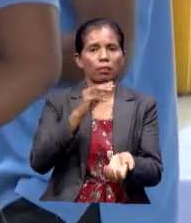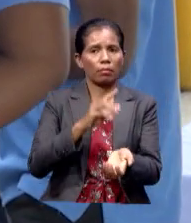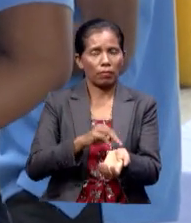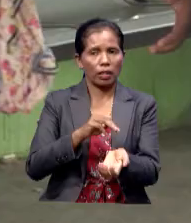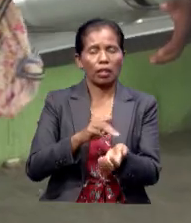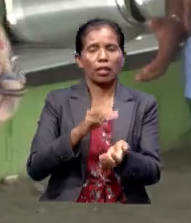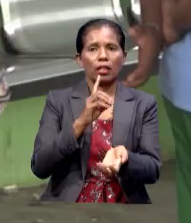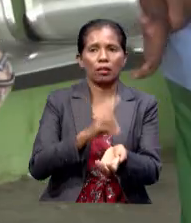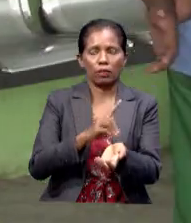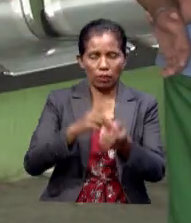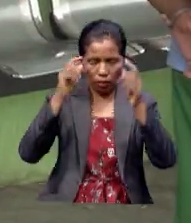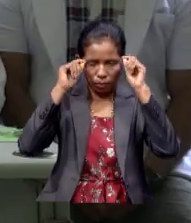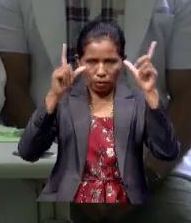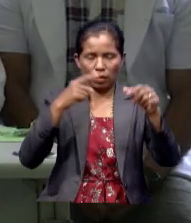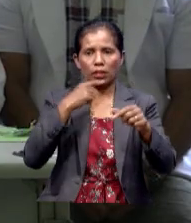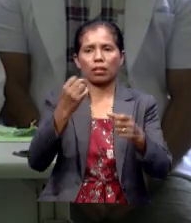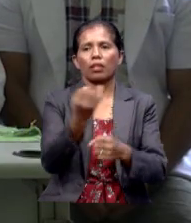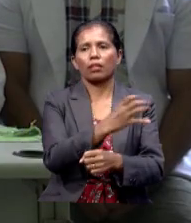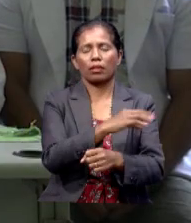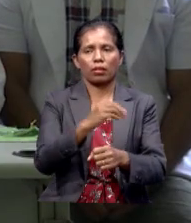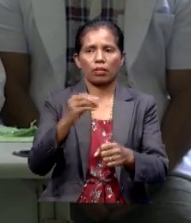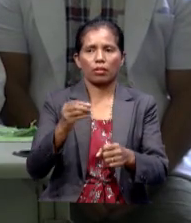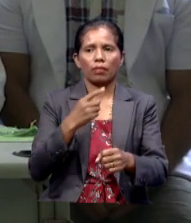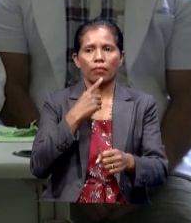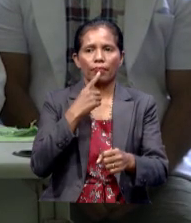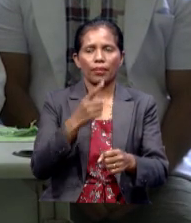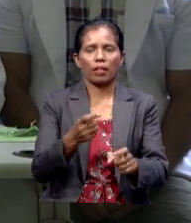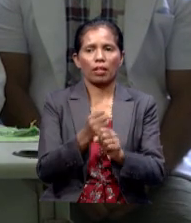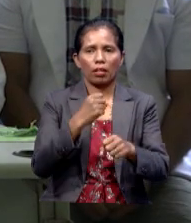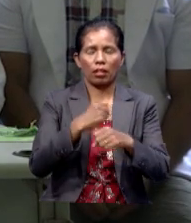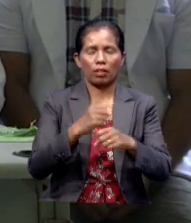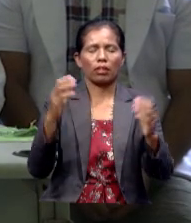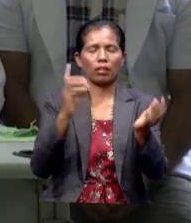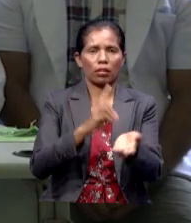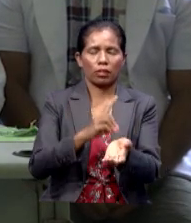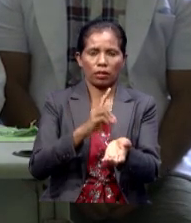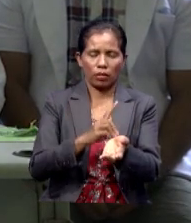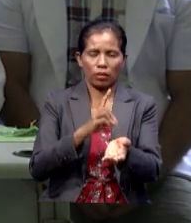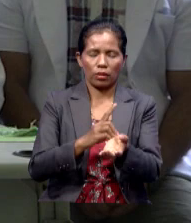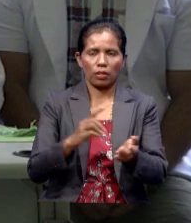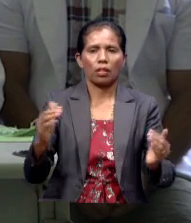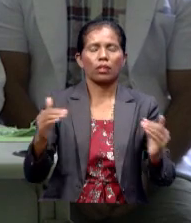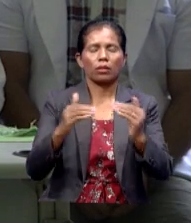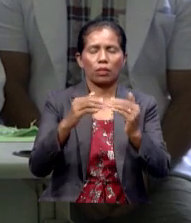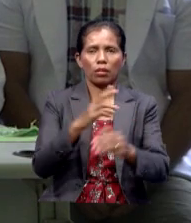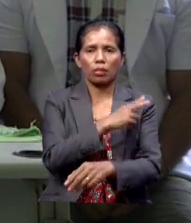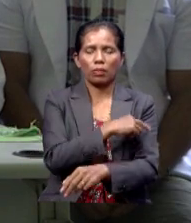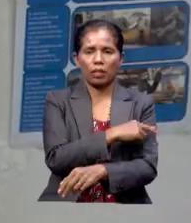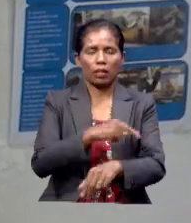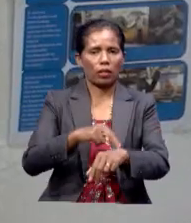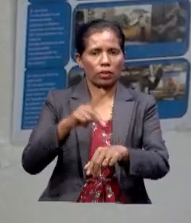condena acto individu balu nepe halo agresão fisiku no insulta suru mediku ia sala emergência Hospital Nacional Guido